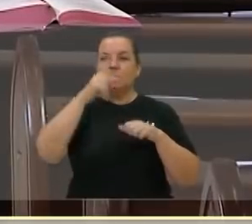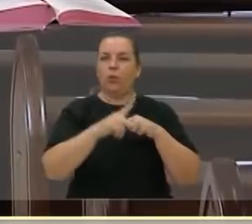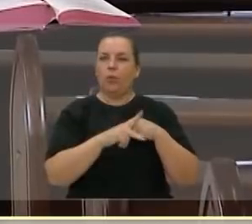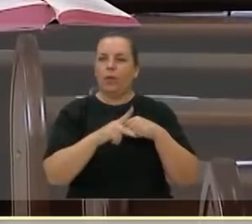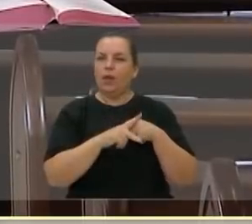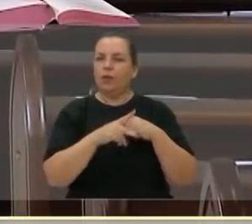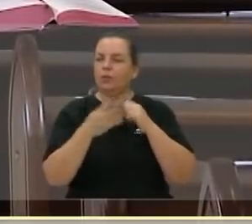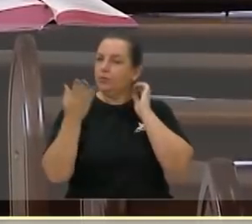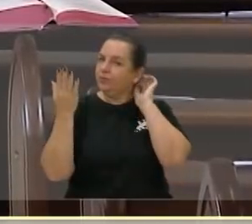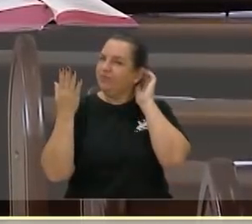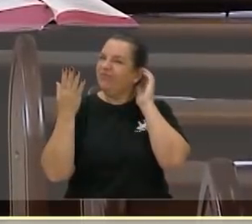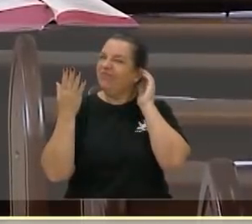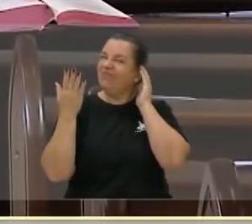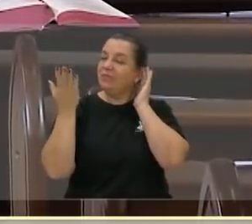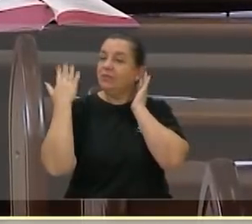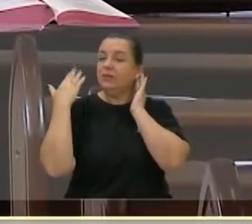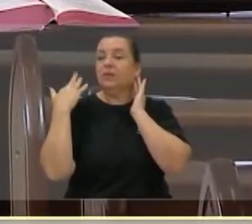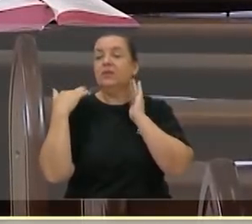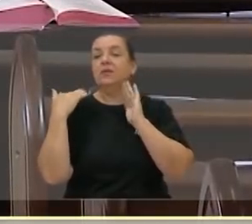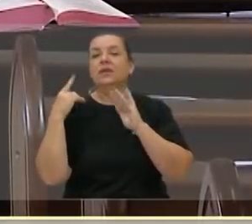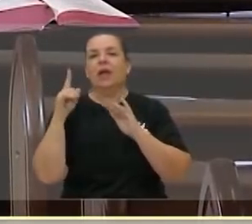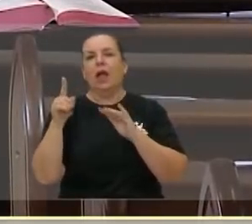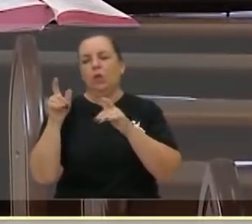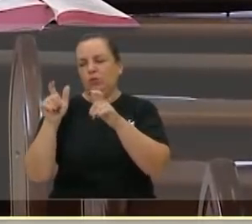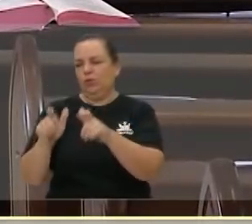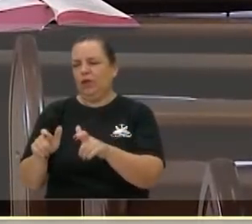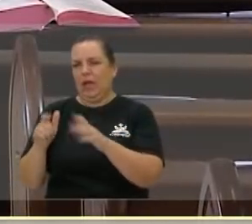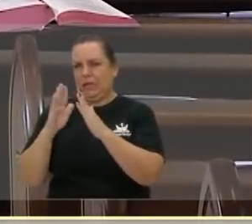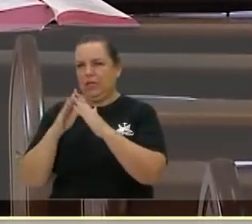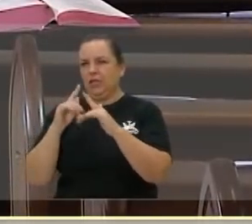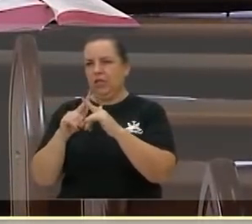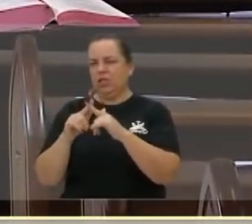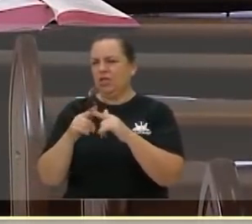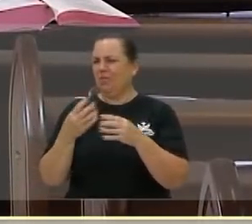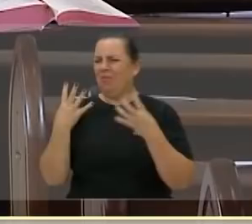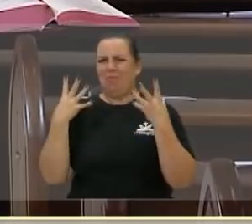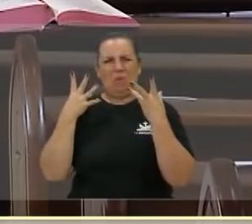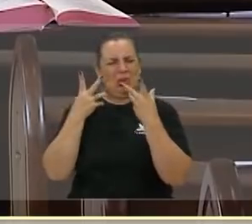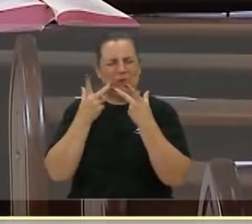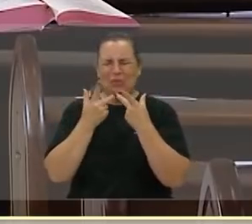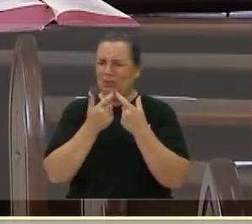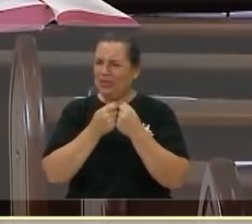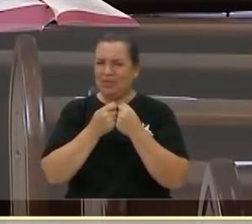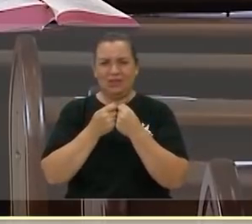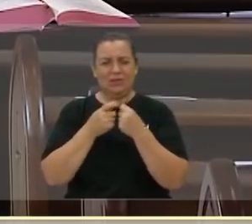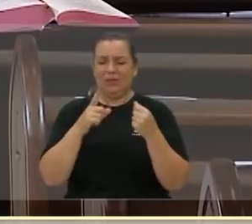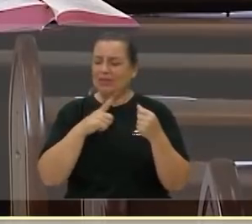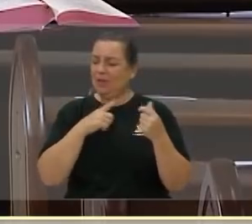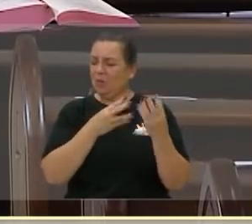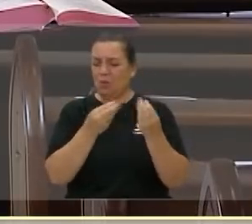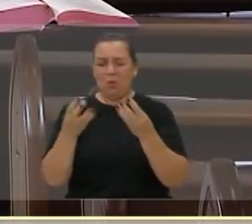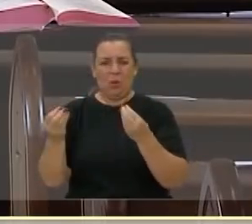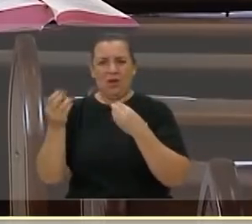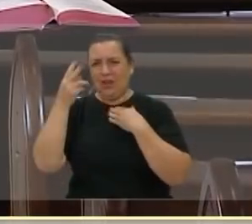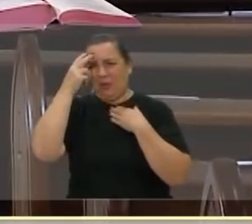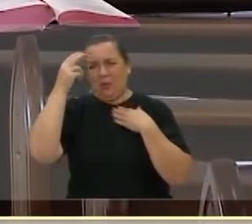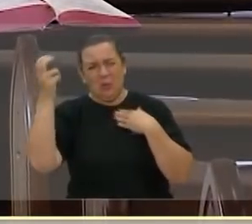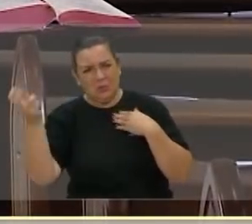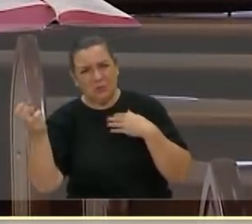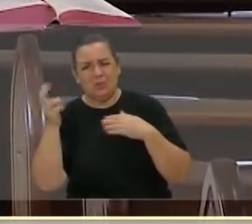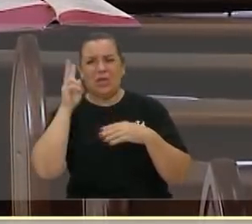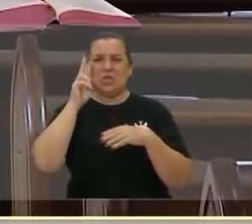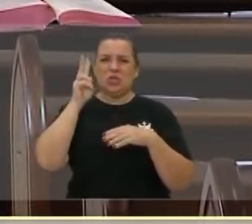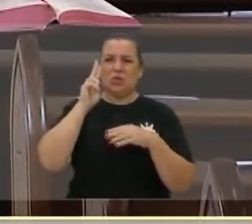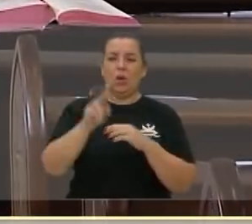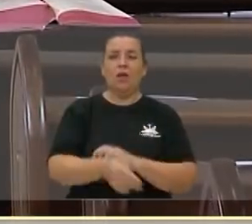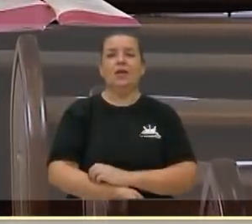que é uma riqueza arquitetônica, é uma riqueza cultural muito grande. Quando